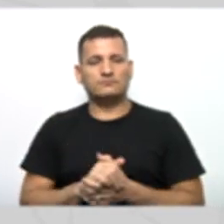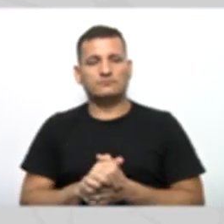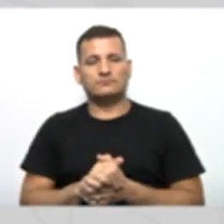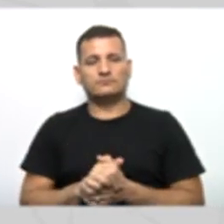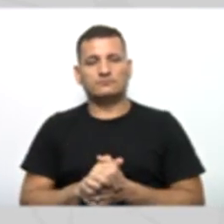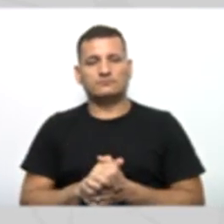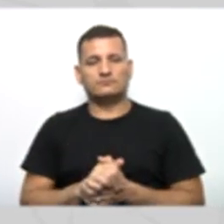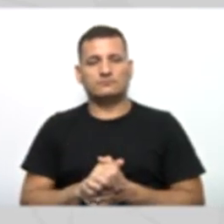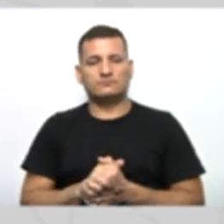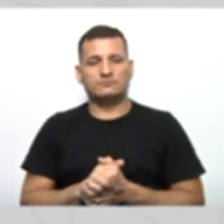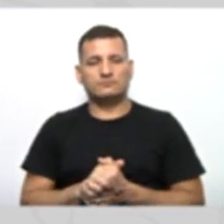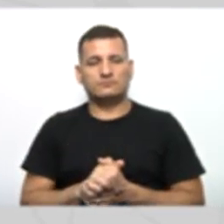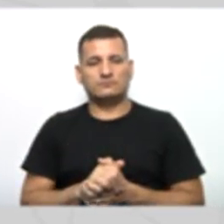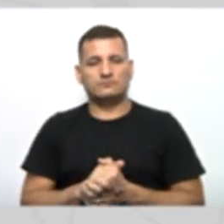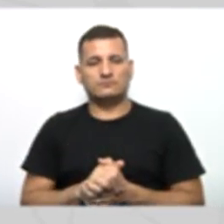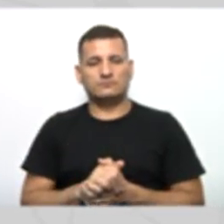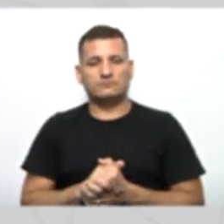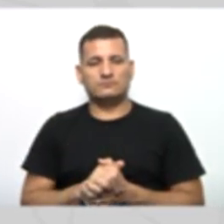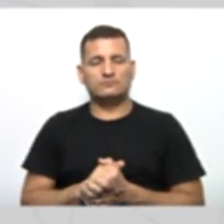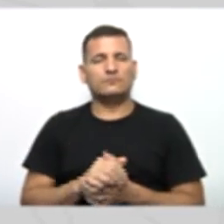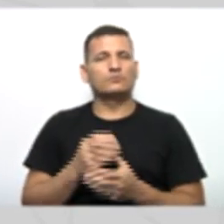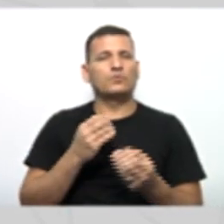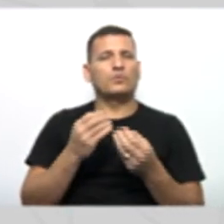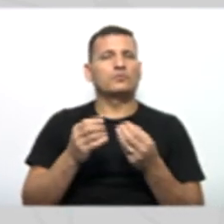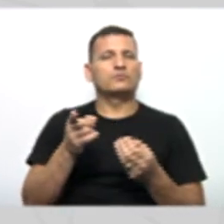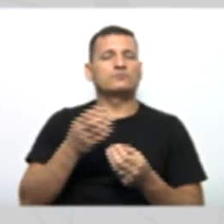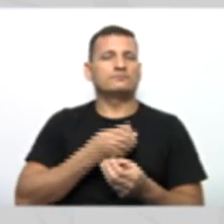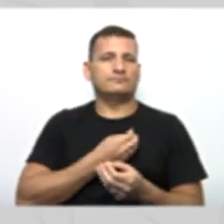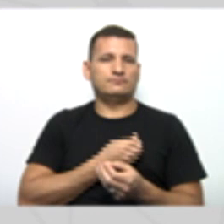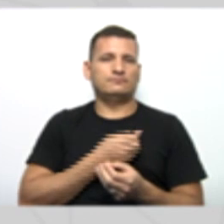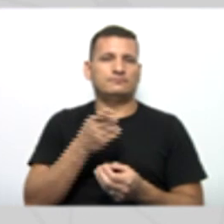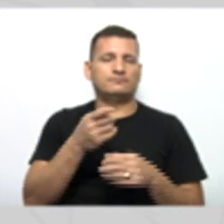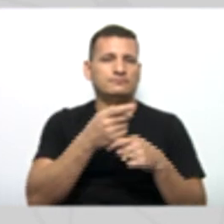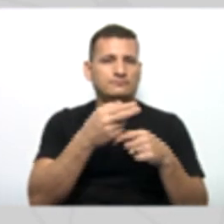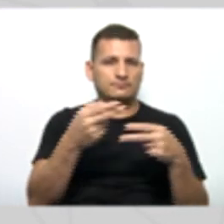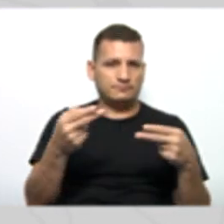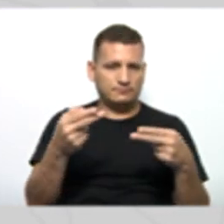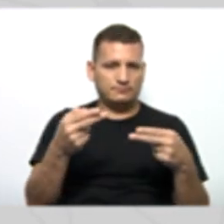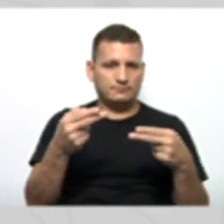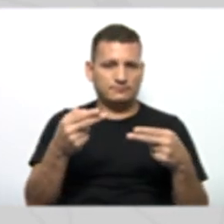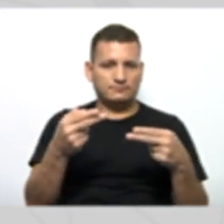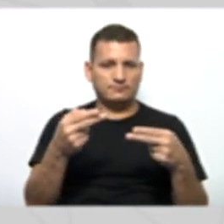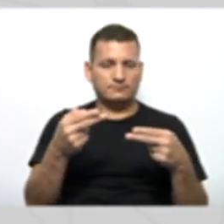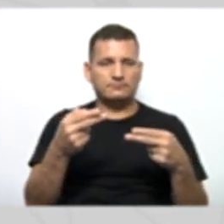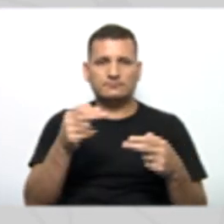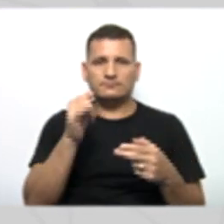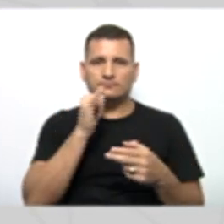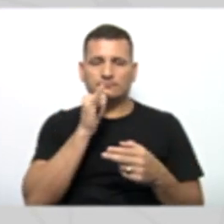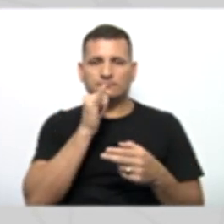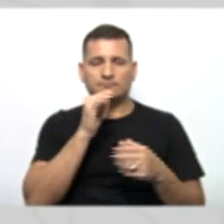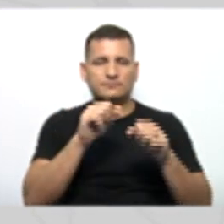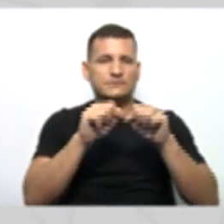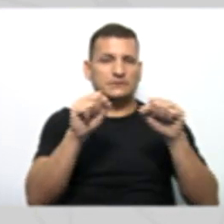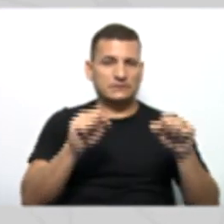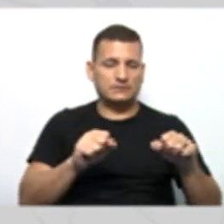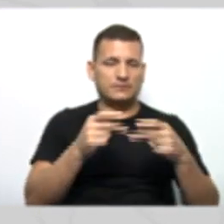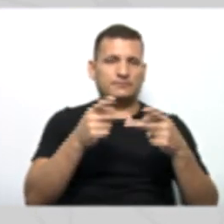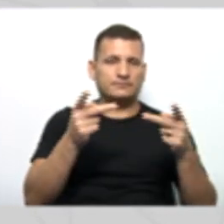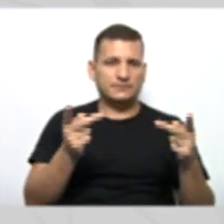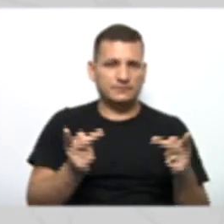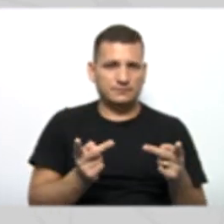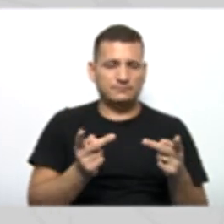assim, ó, aqui, ó, o ciclo de vida desse objeto. Por exemplo, o sistema de pizza,